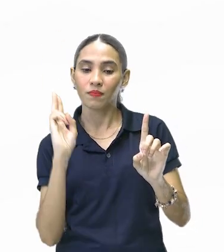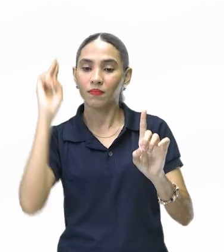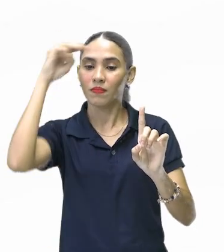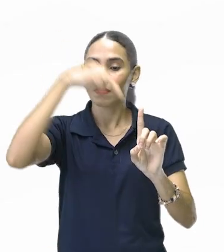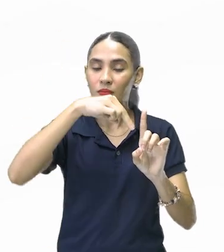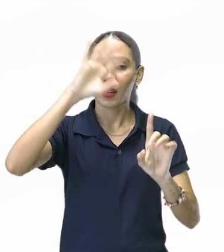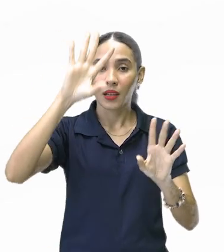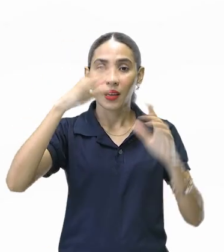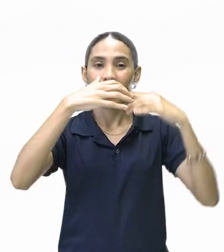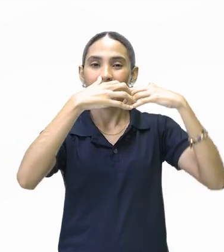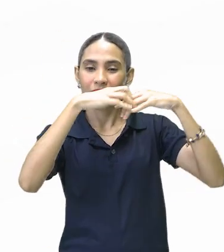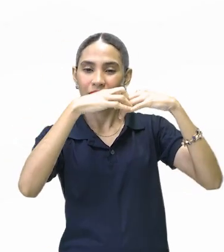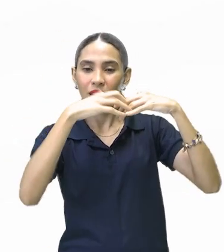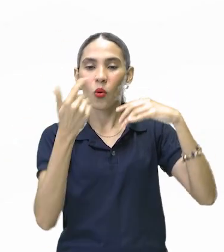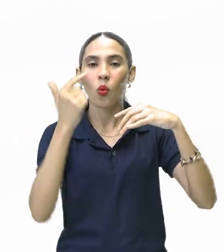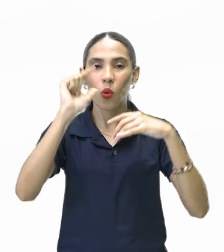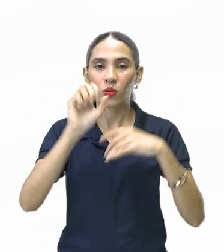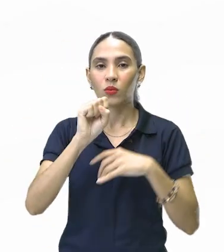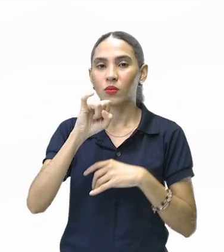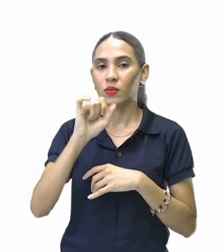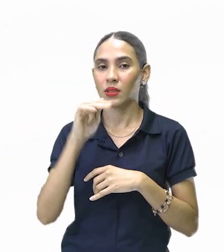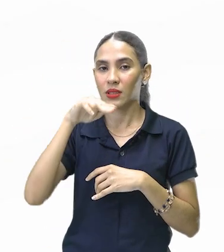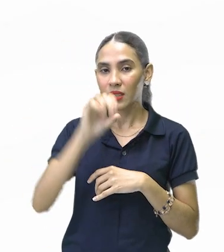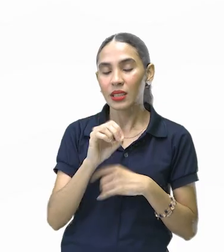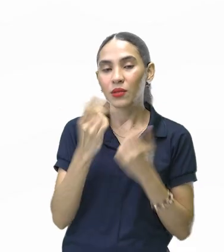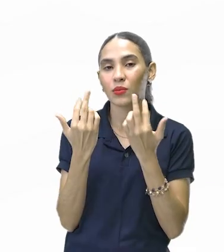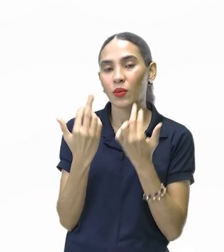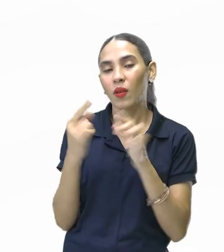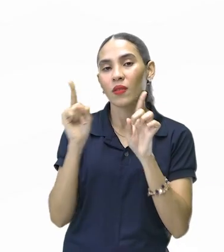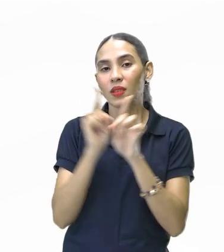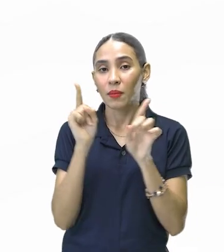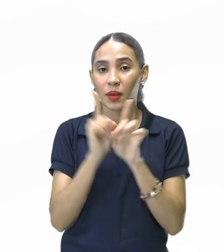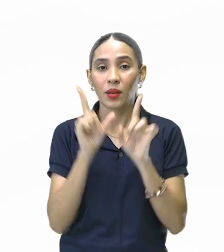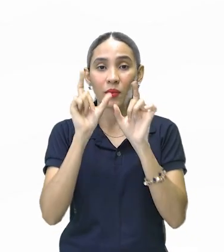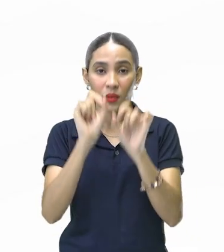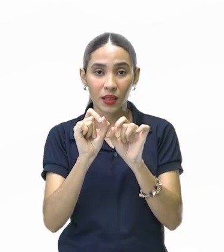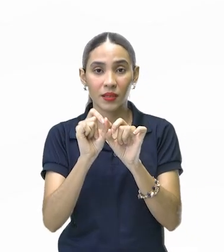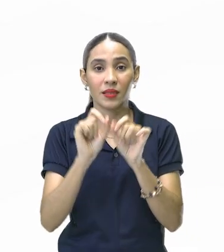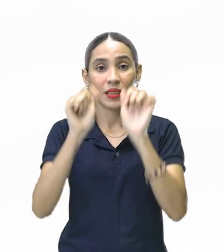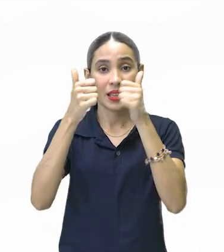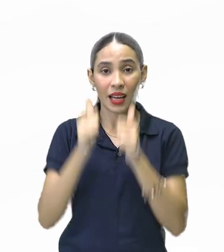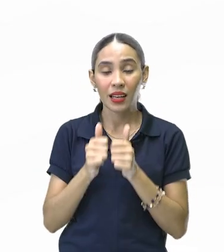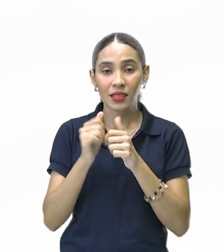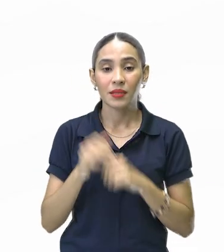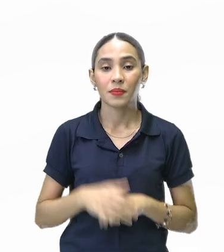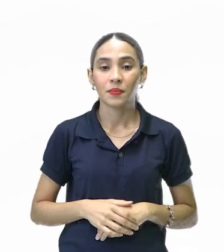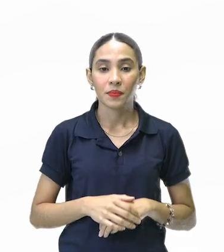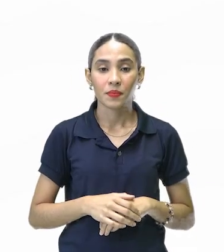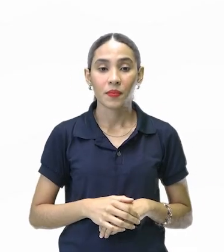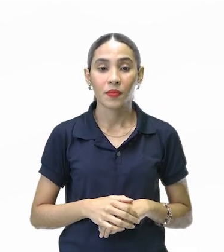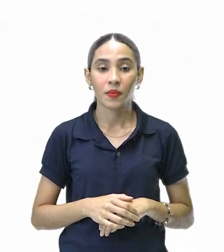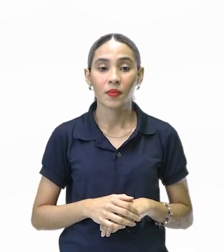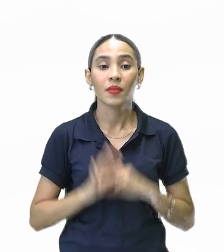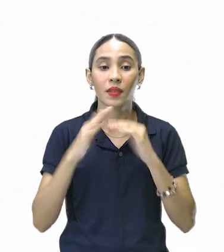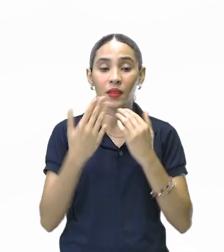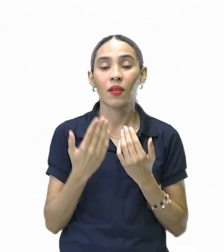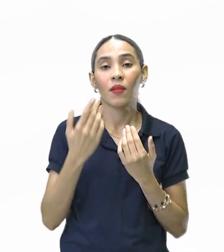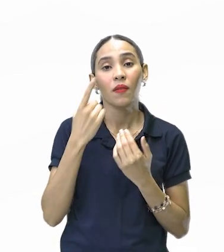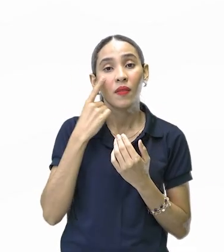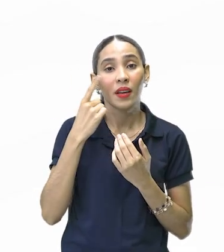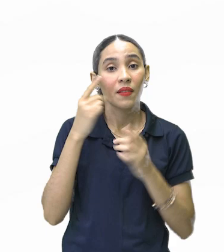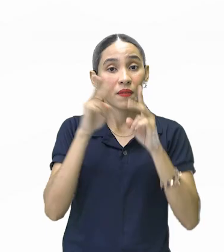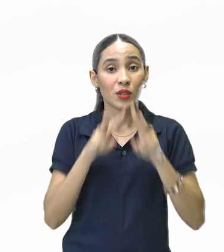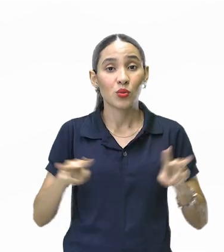dessa pessoa outro signo equivalente ao interpretante. Vamos só ver isso de forma